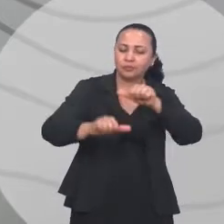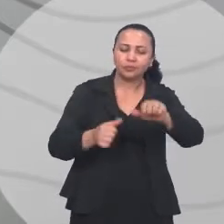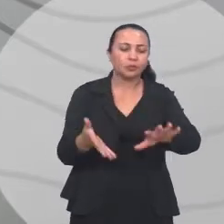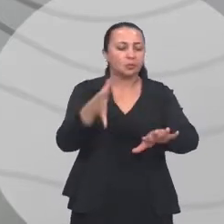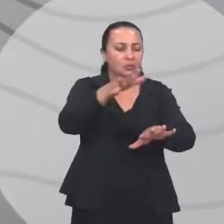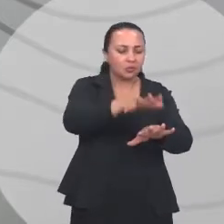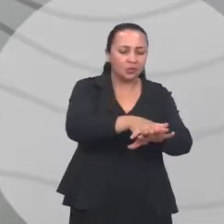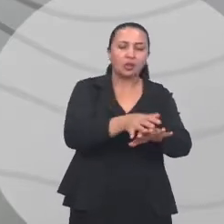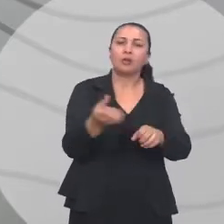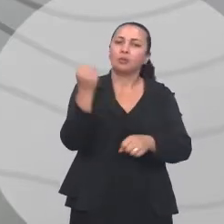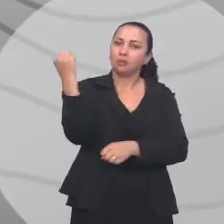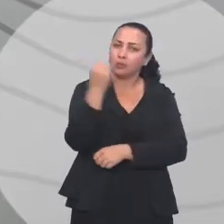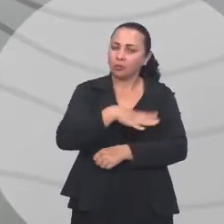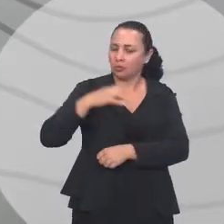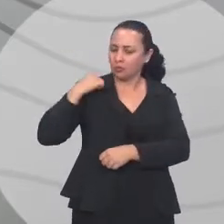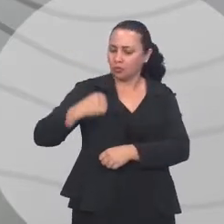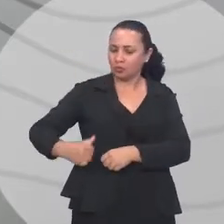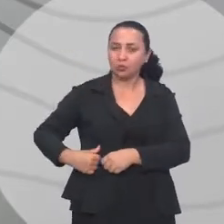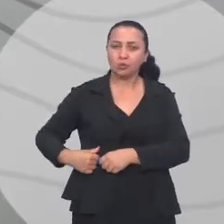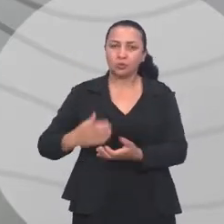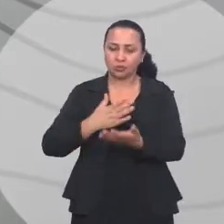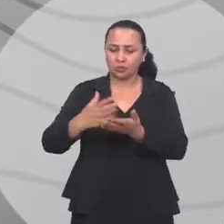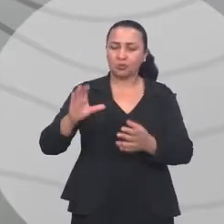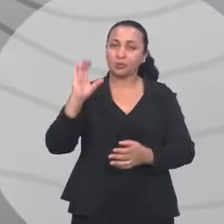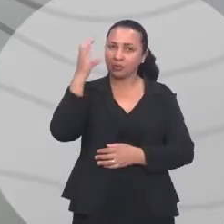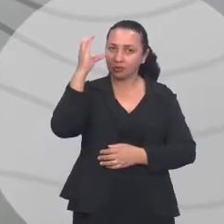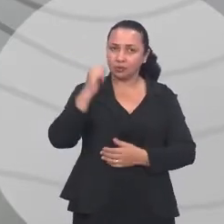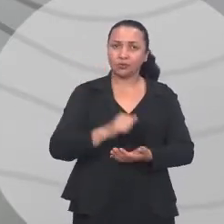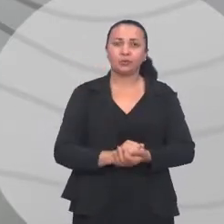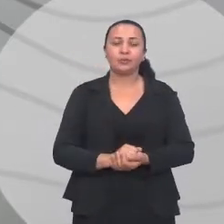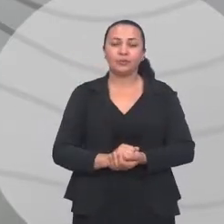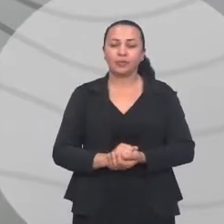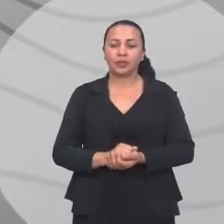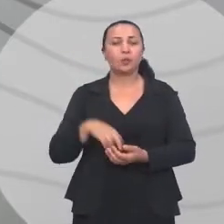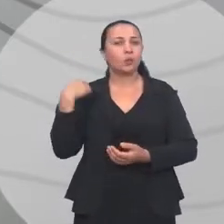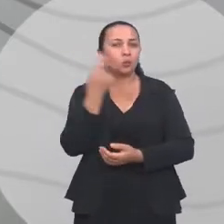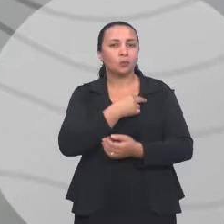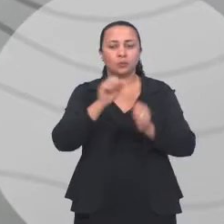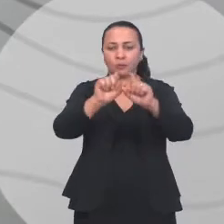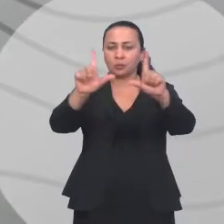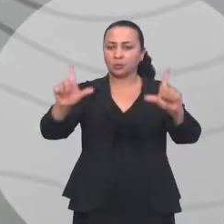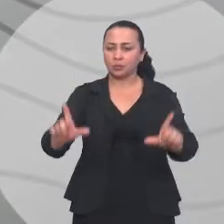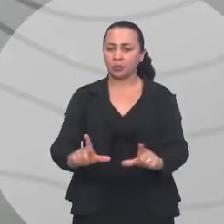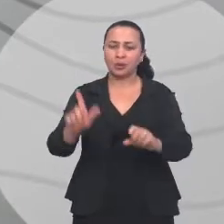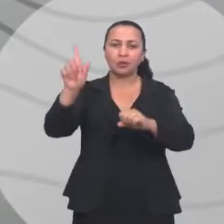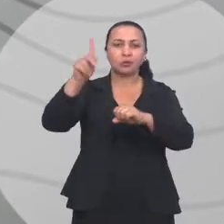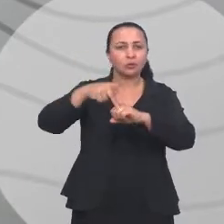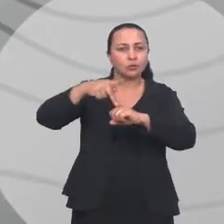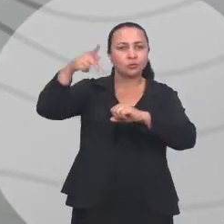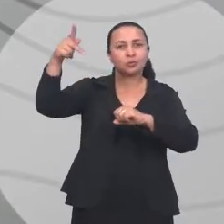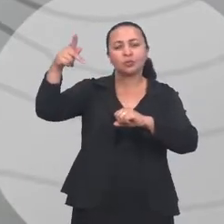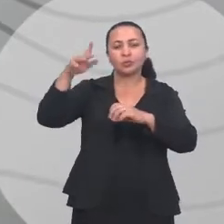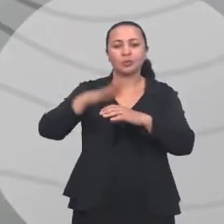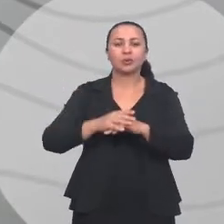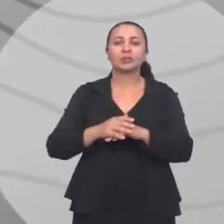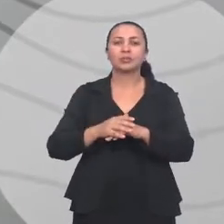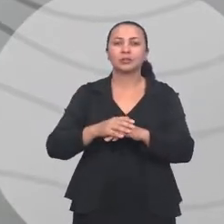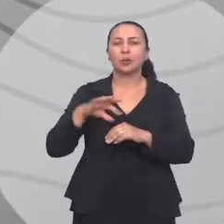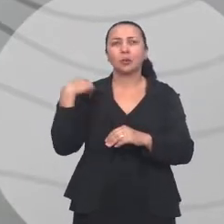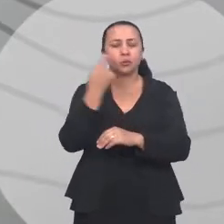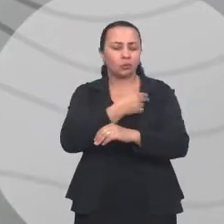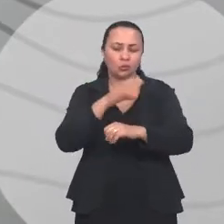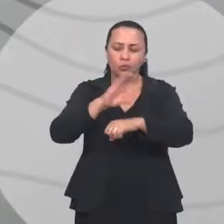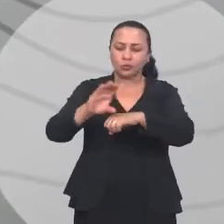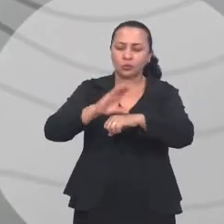foram implantadas novas bolsas de iniciação científica a os nossos programas de pós-graduação né